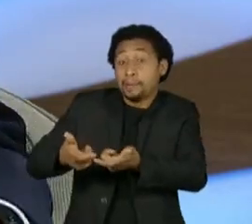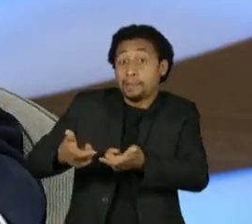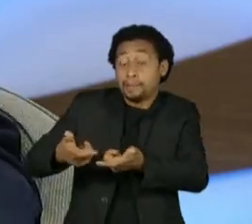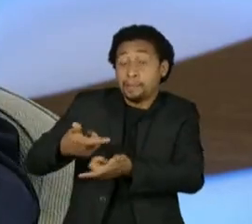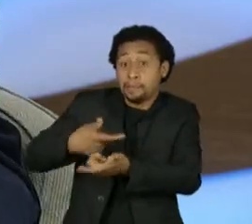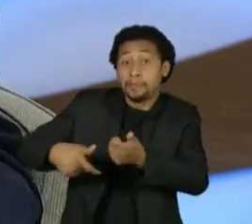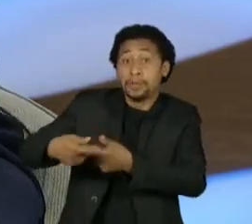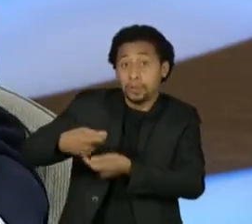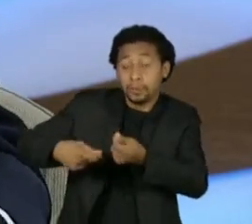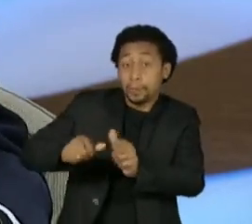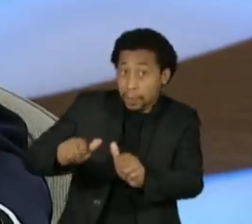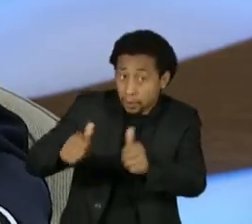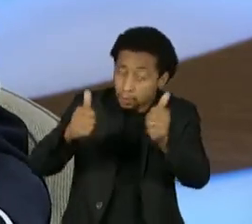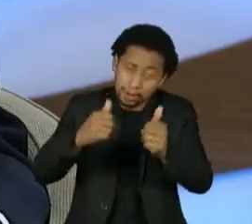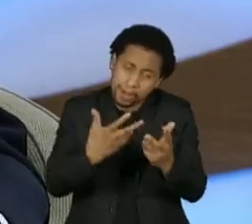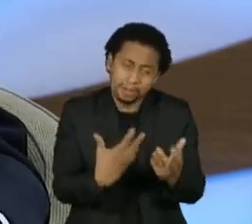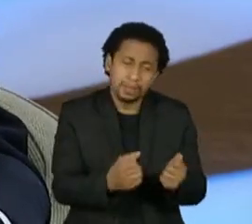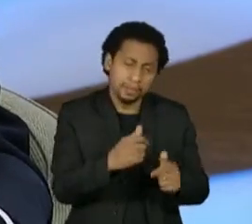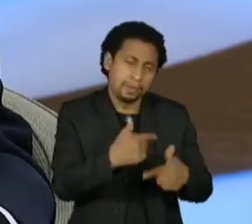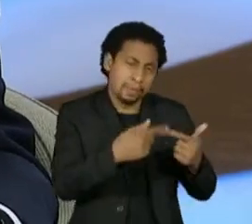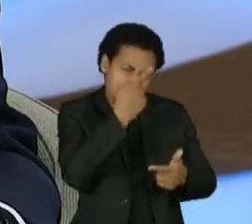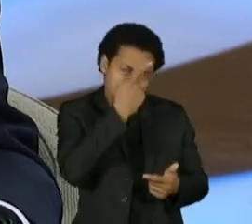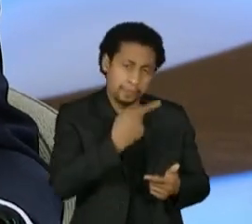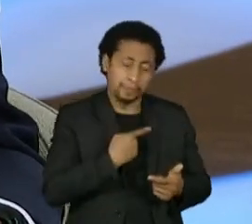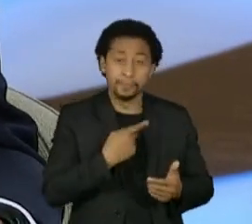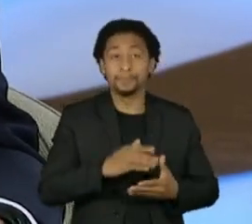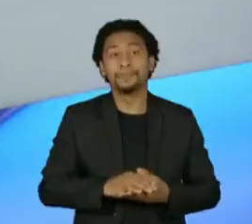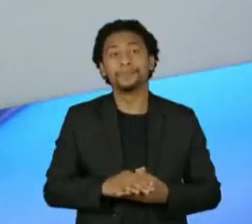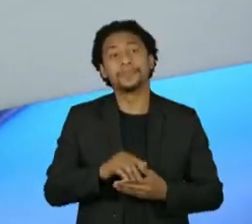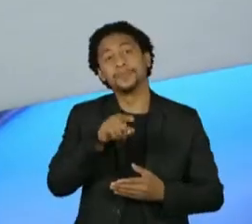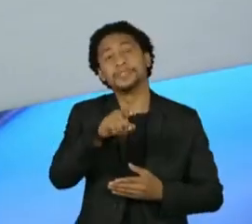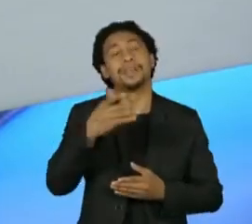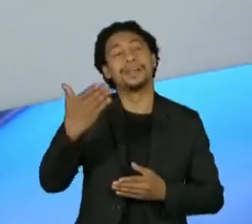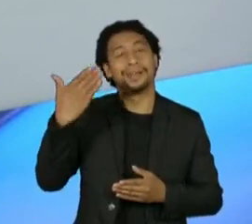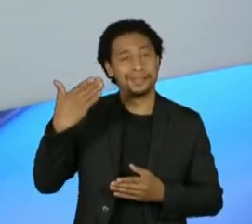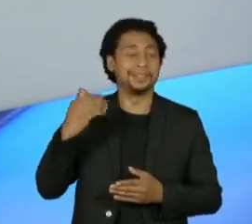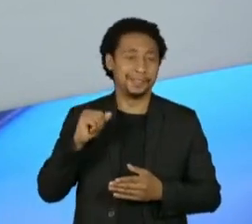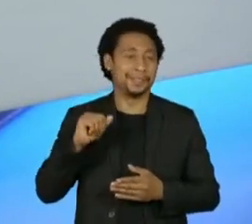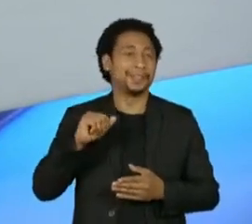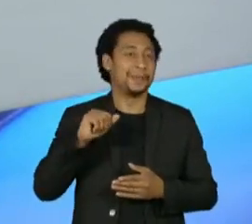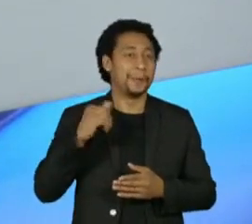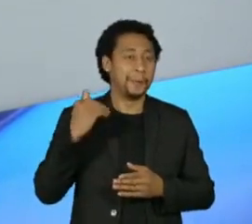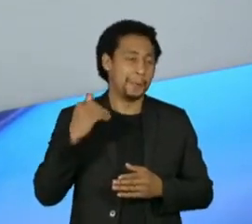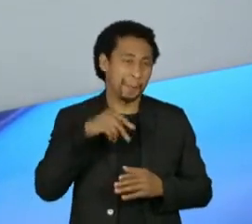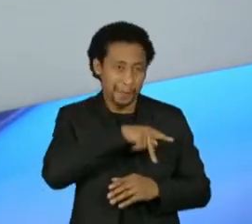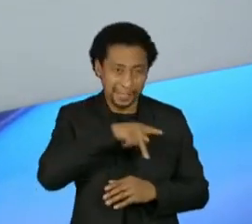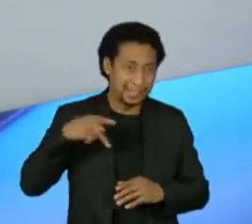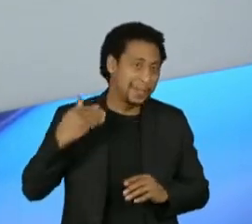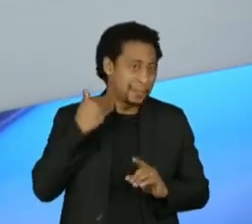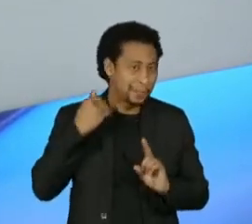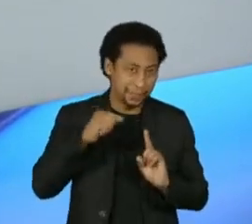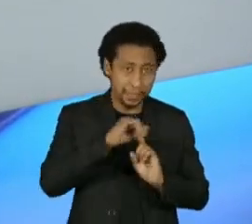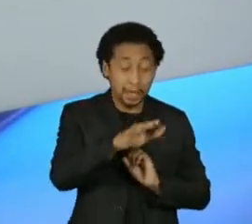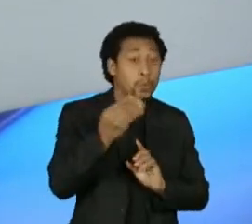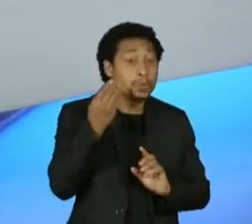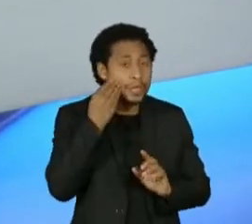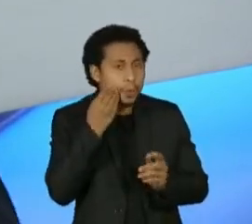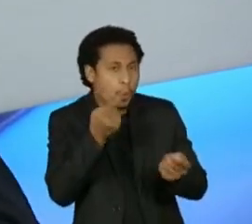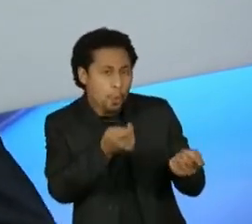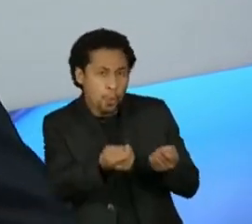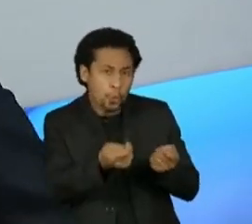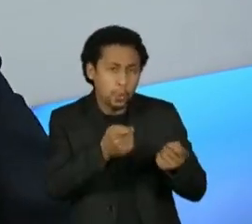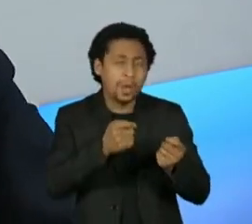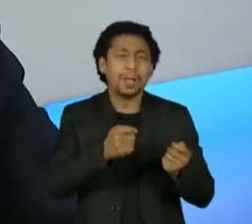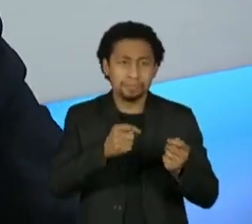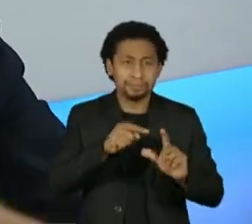e meta de inflação show quando foi presidente do Banco Central tentou baixar Meta de inflação manteiga ganhou e não deixou baixar